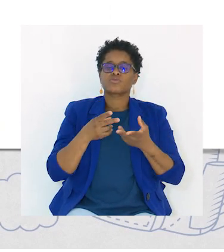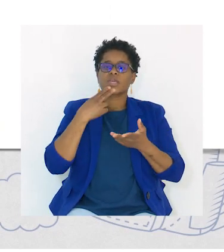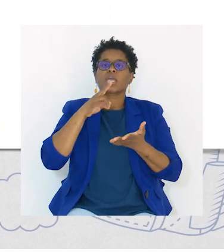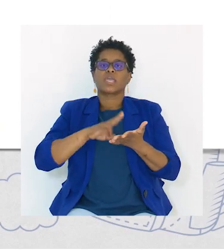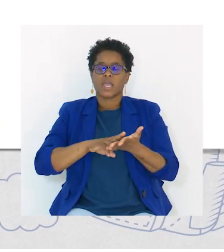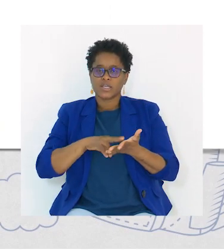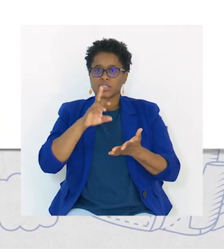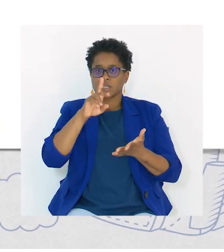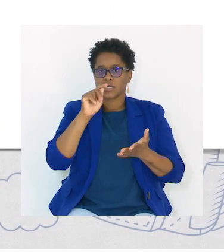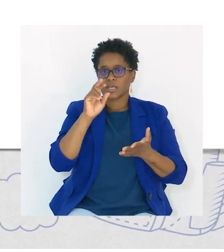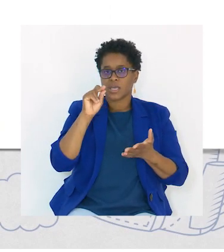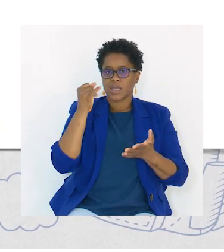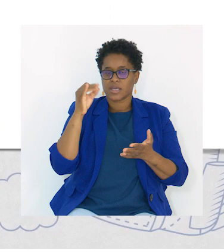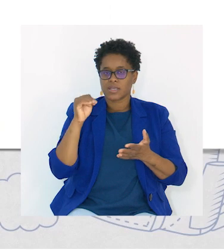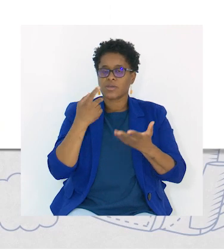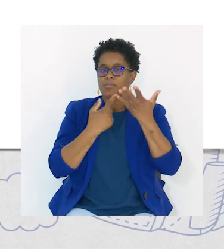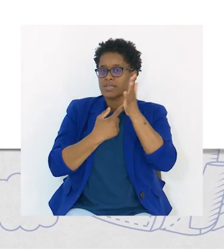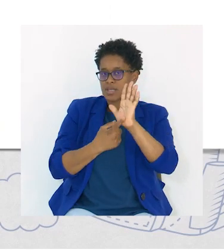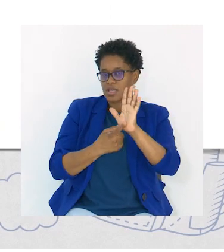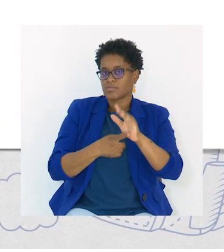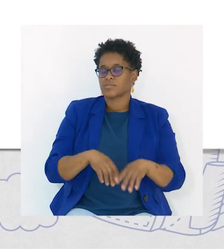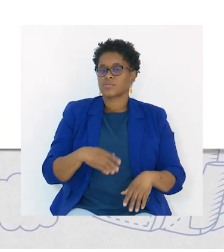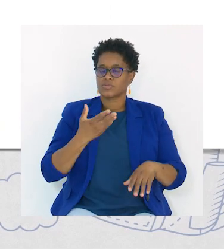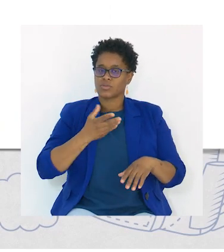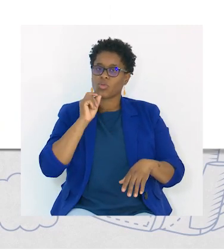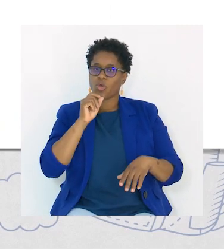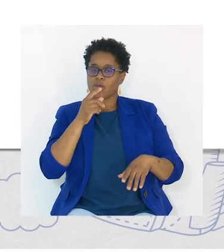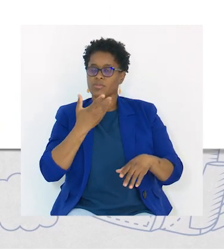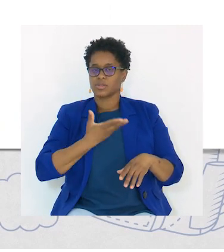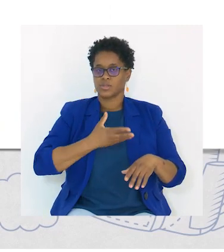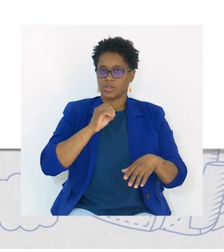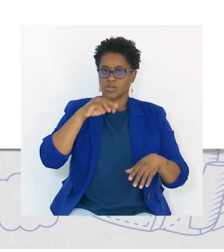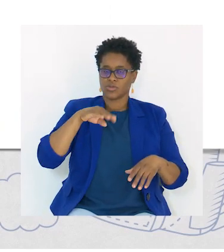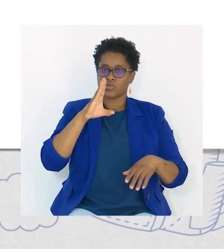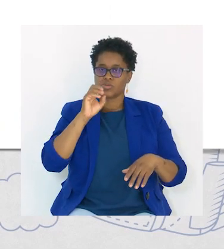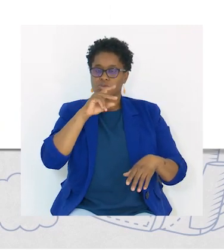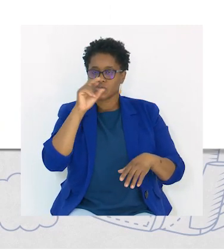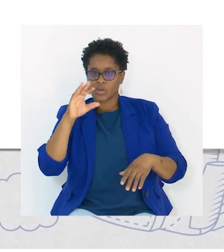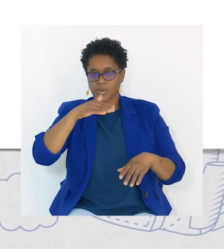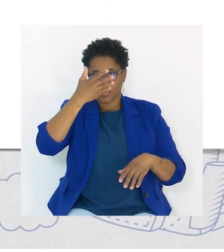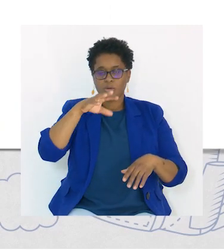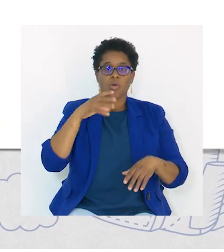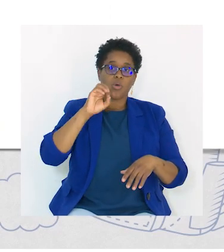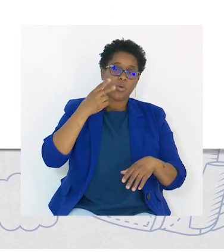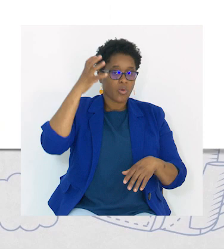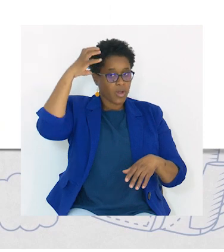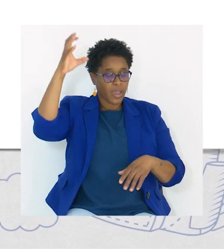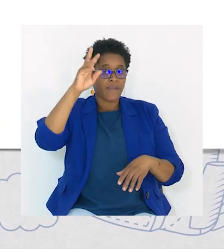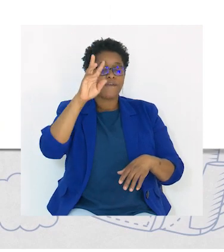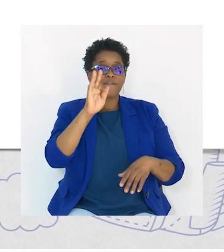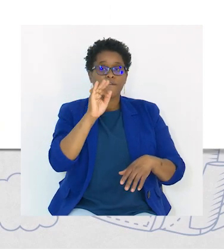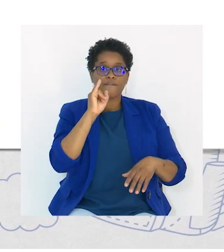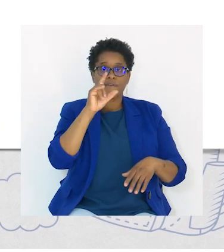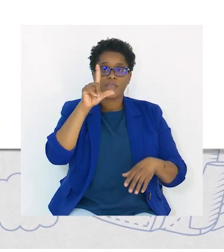reais, como, por exemplo, Dom João I, o rei Filipe II, também para os títulos